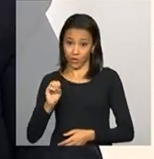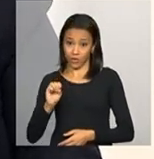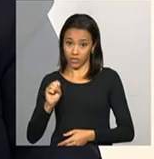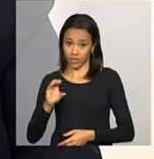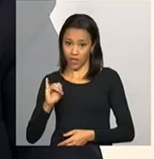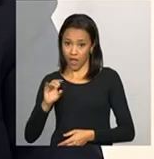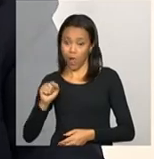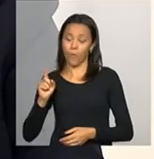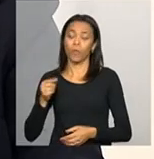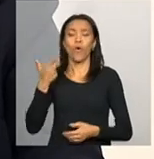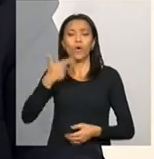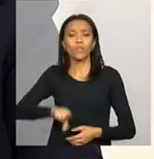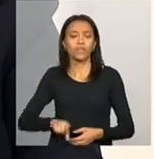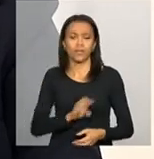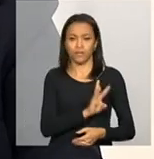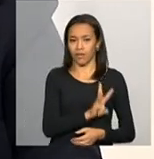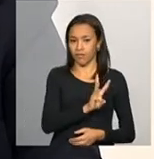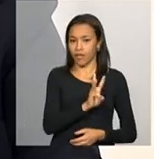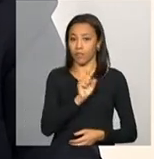Então, vamos lá de novo? Peraí,